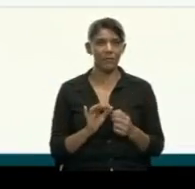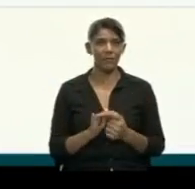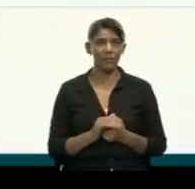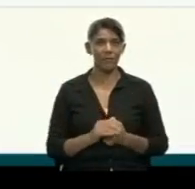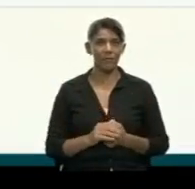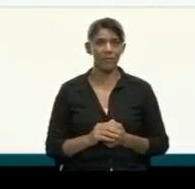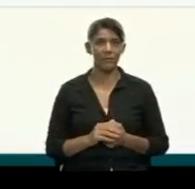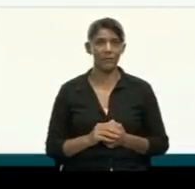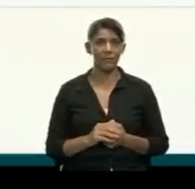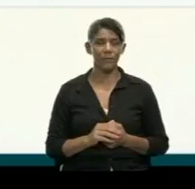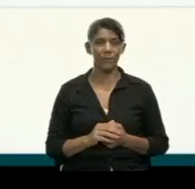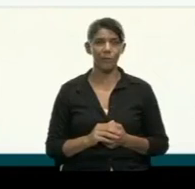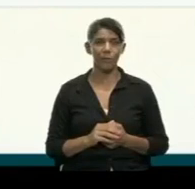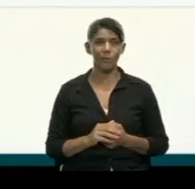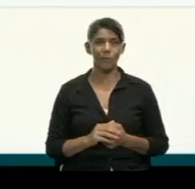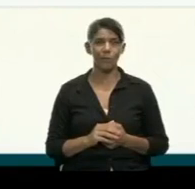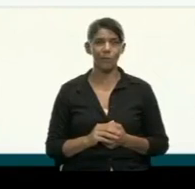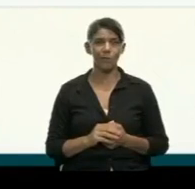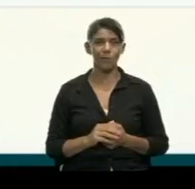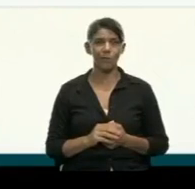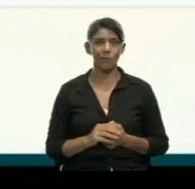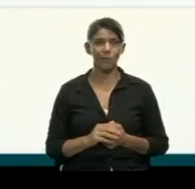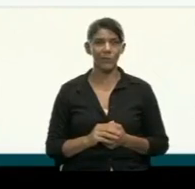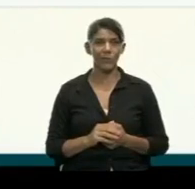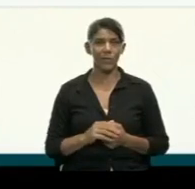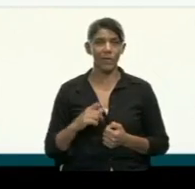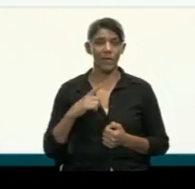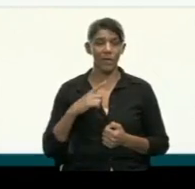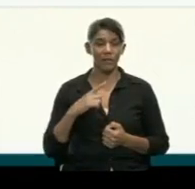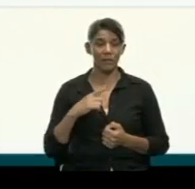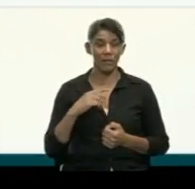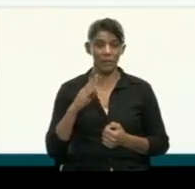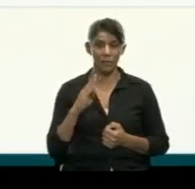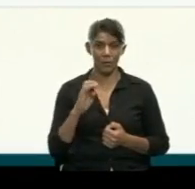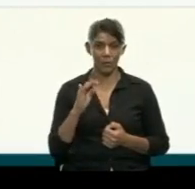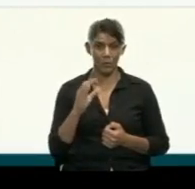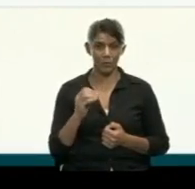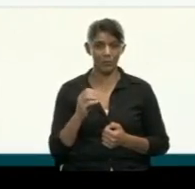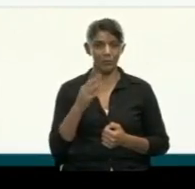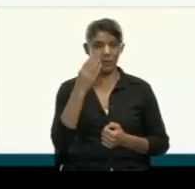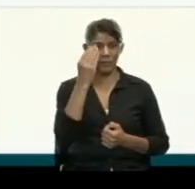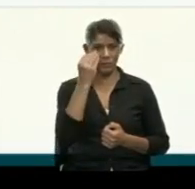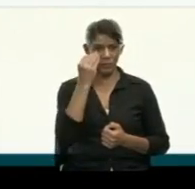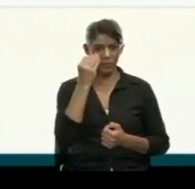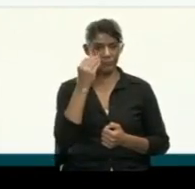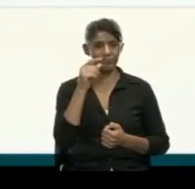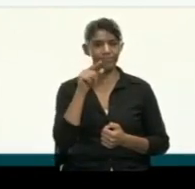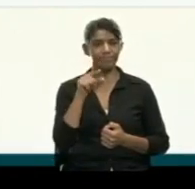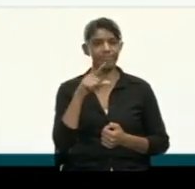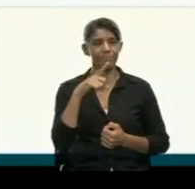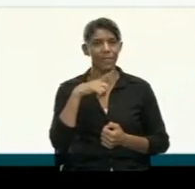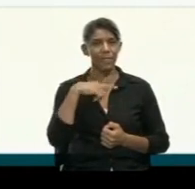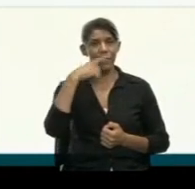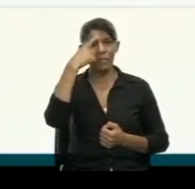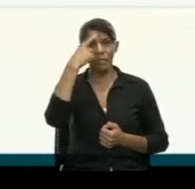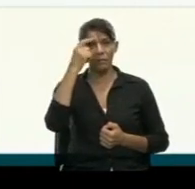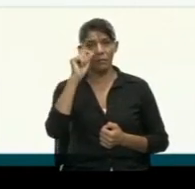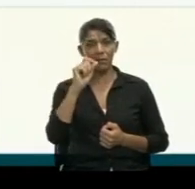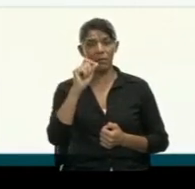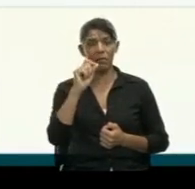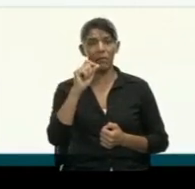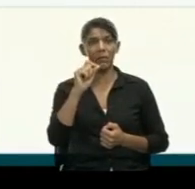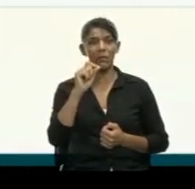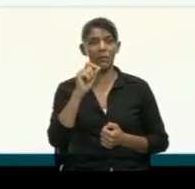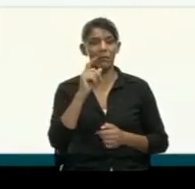ó, certo? Aqui, um bloco. E essa foto o professor trouxe para você ter a noção e